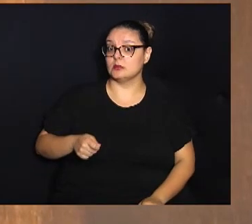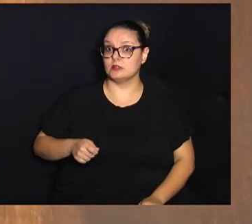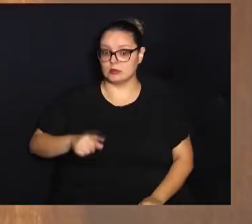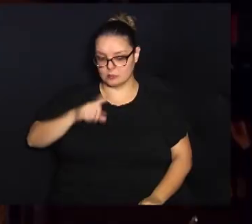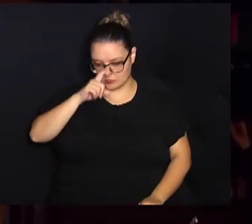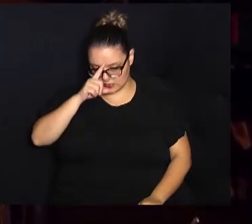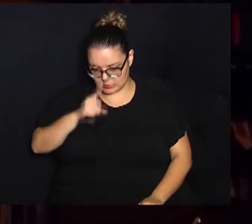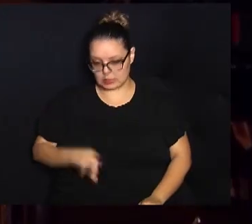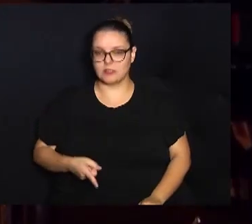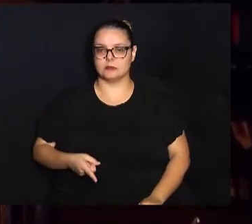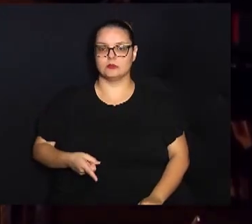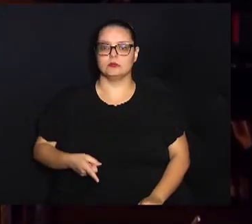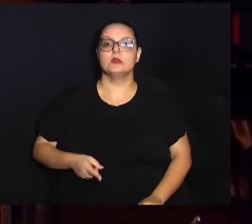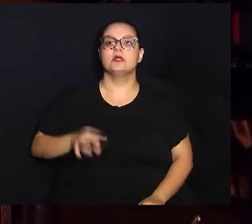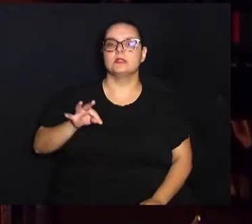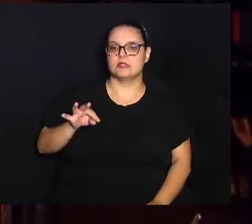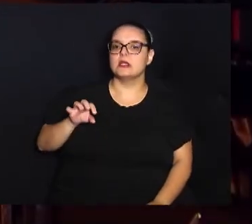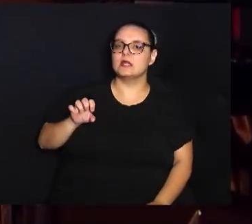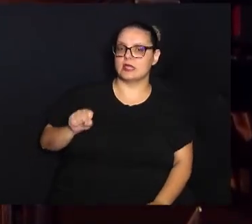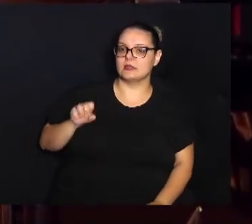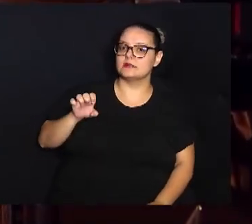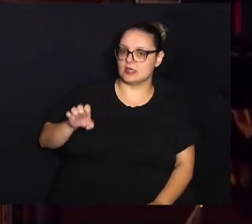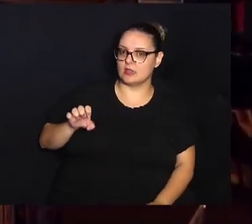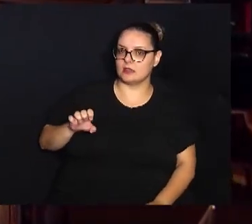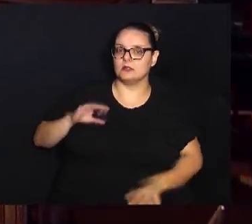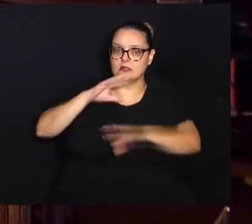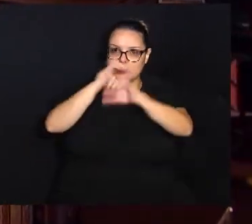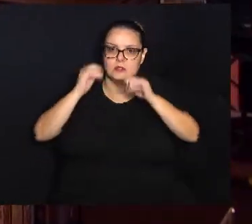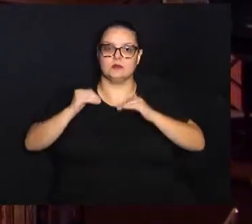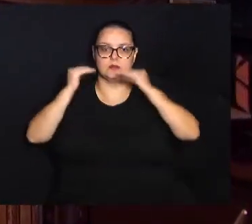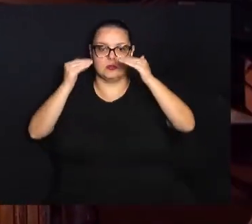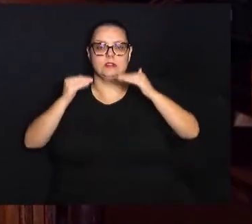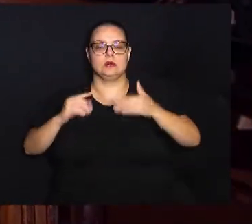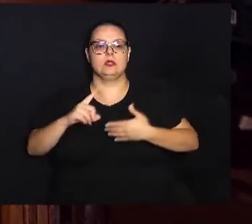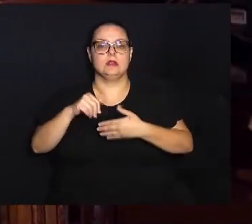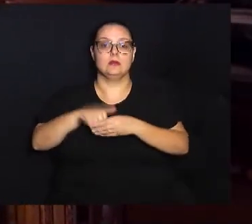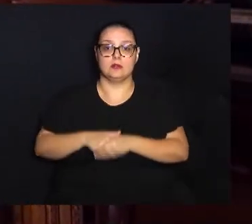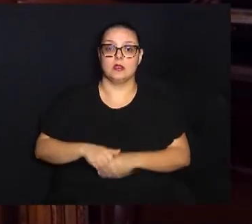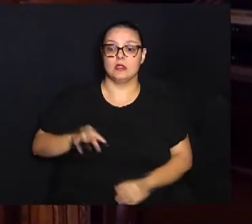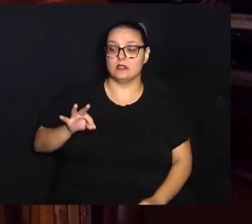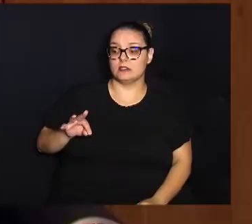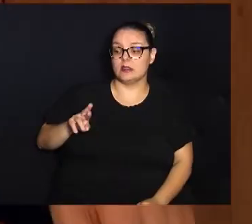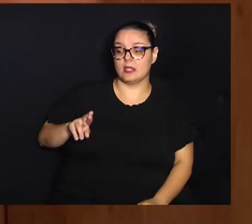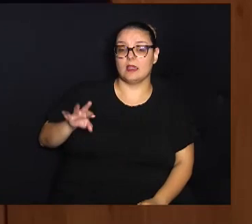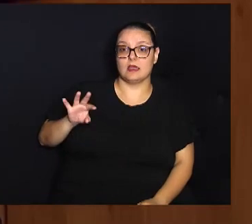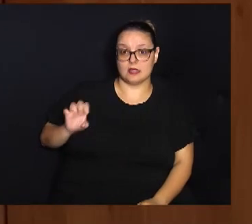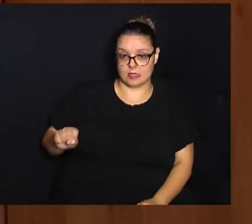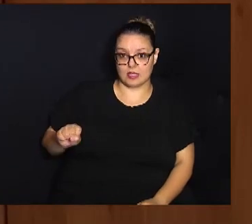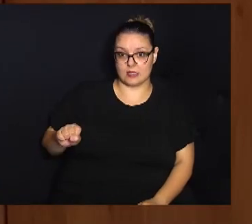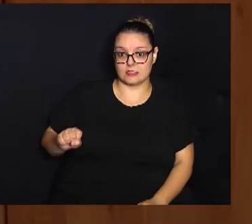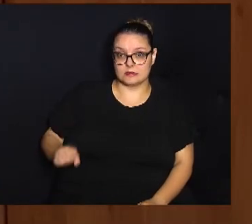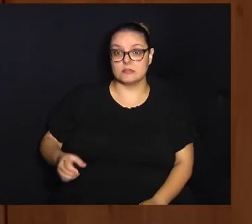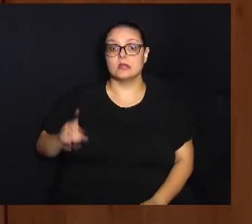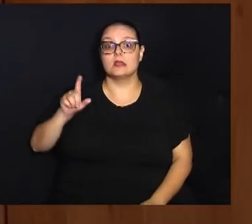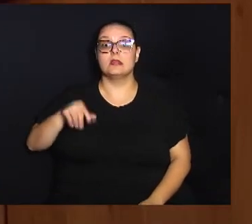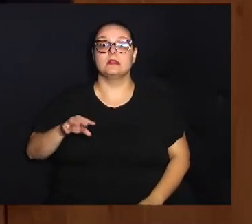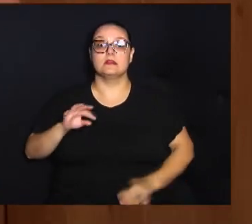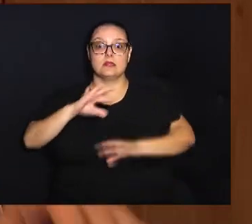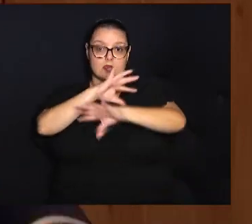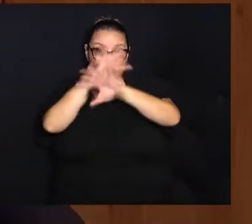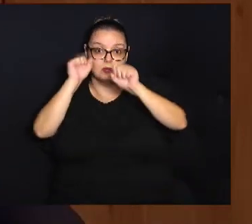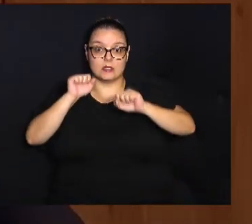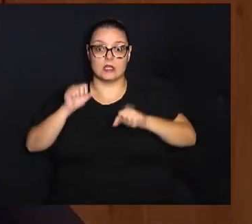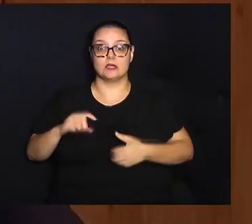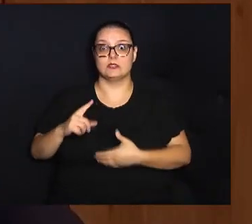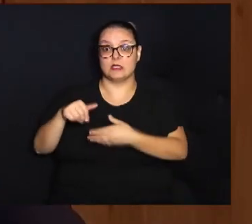do TSE, o Tribunal Superior Eleitoral, e dos TREs, Tribunais Regionais Eleitorais. Antigamente, a